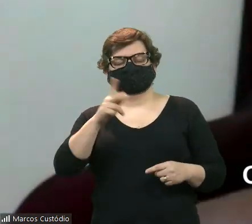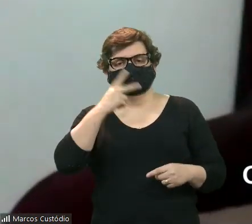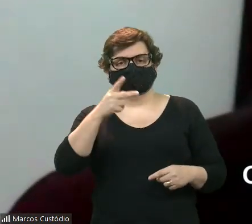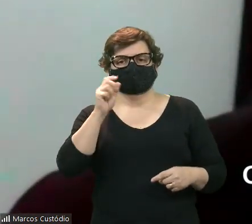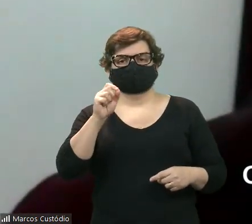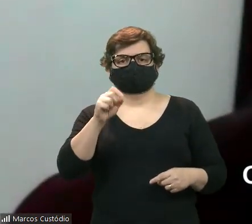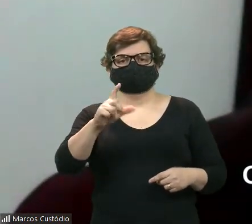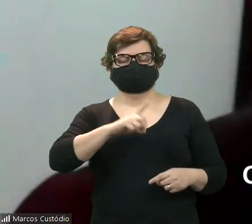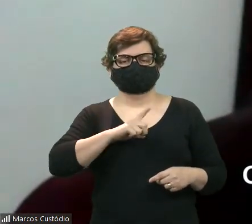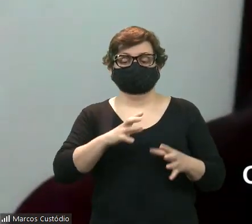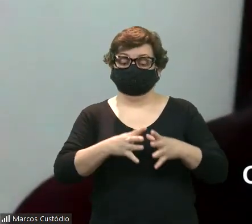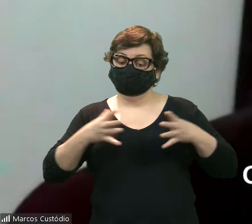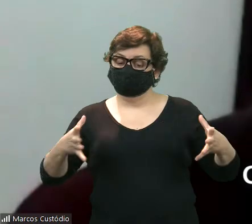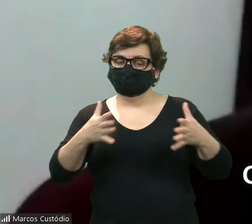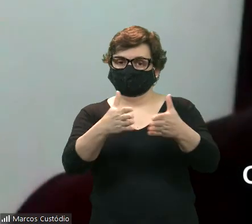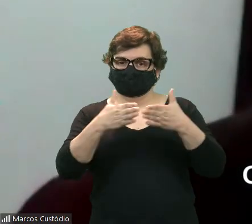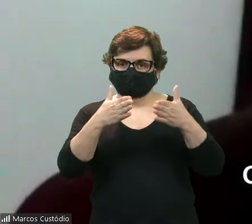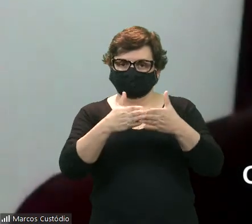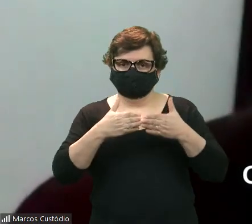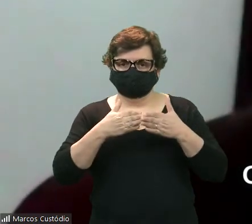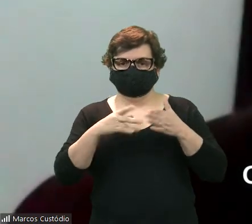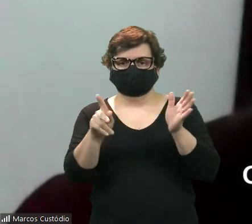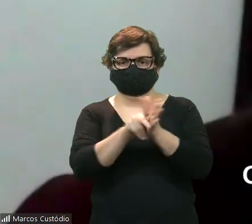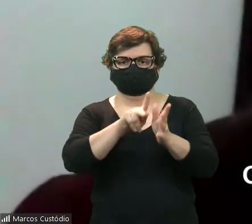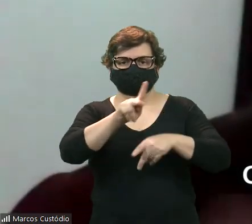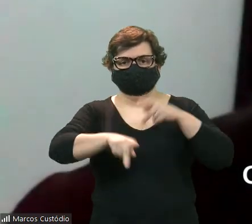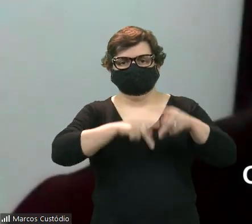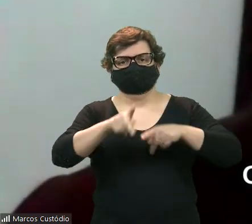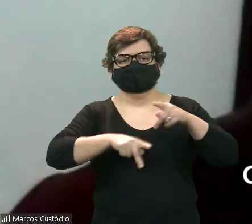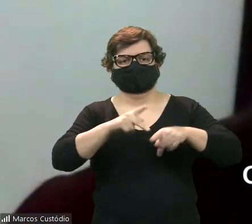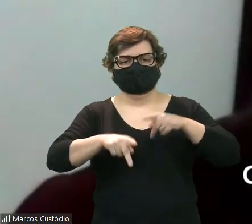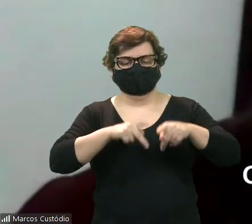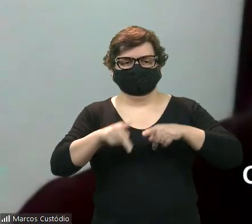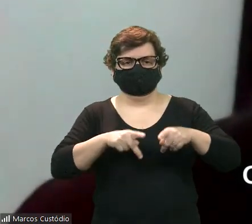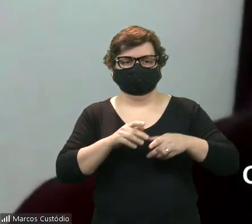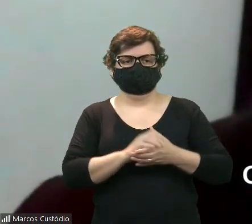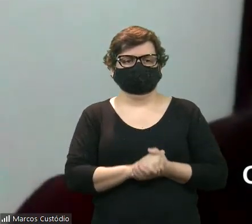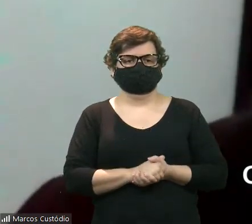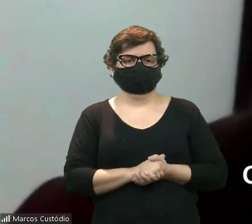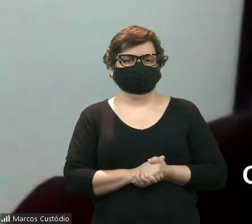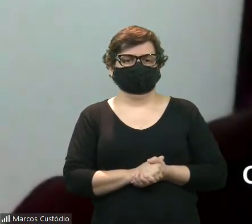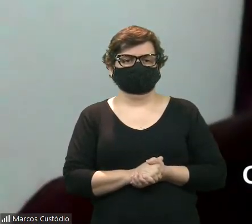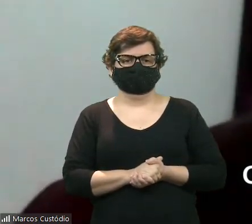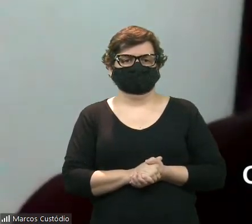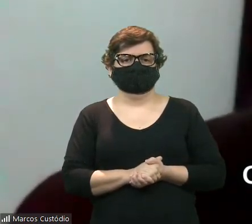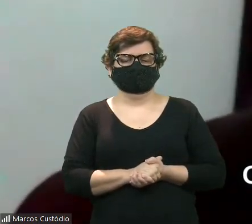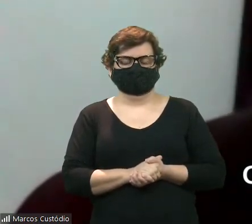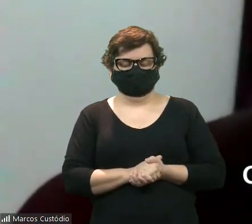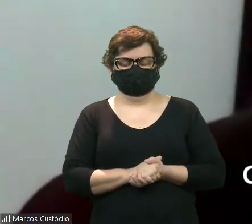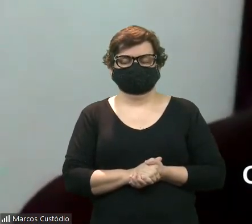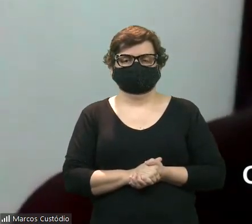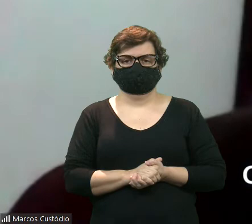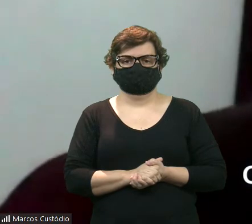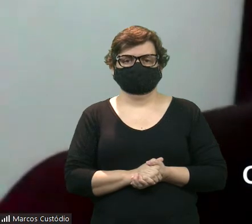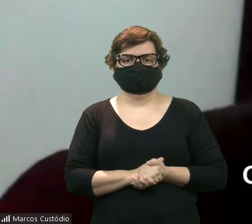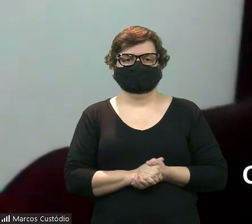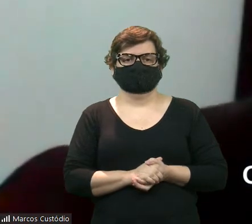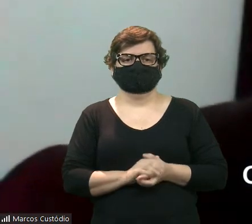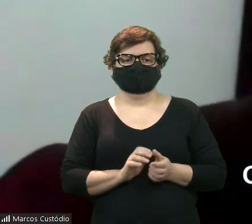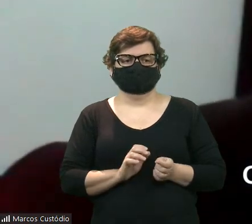e especialmente para aqueles que mais desse sistema precisa e dependeria, que é a grande